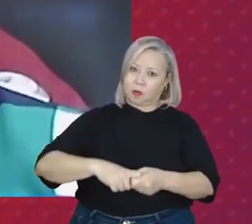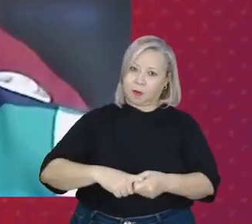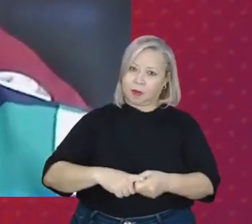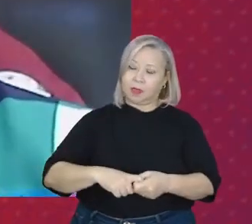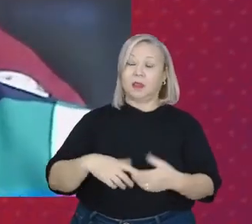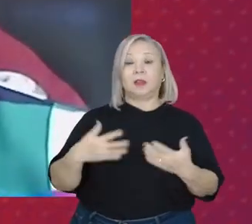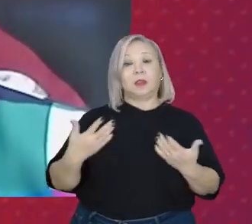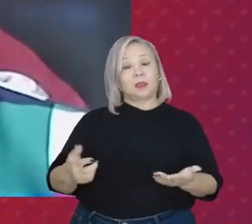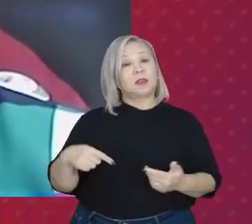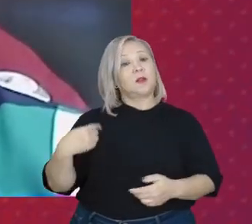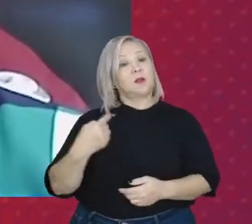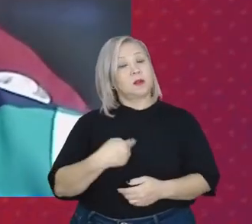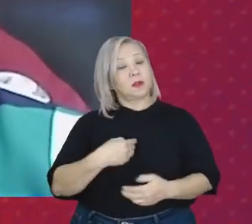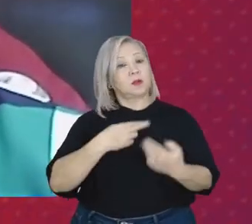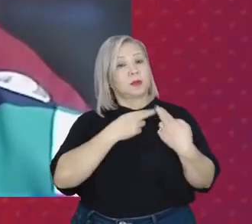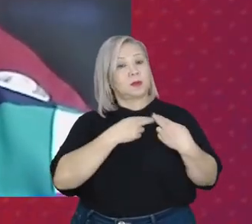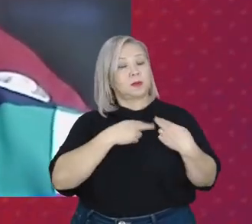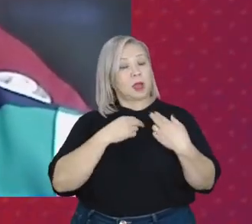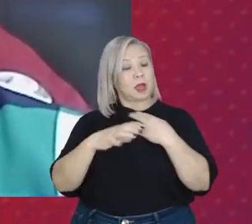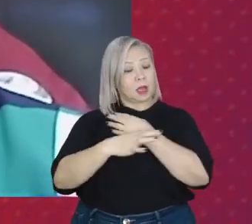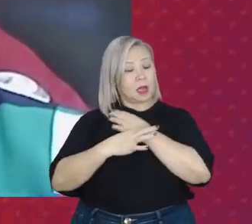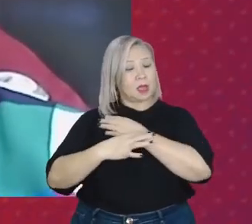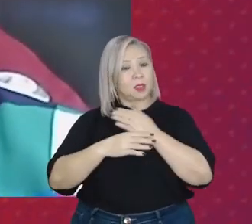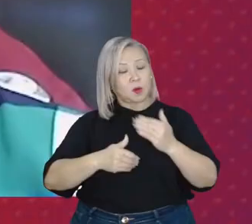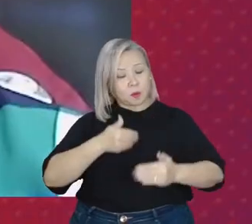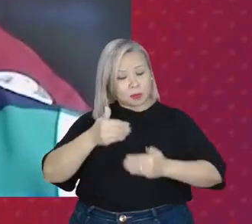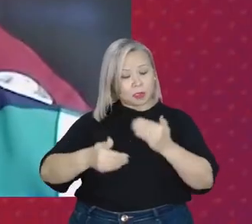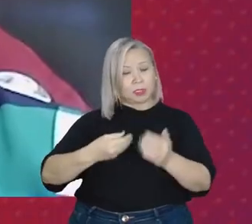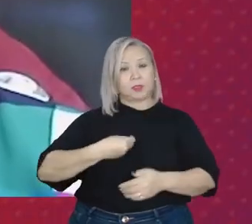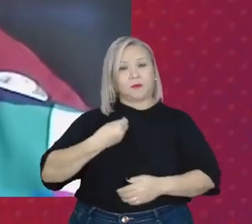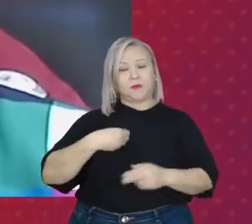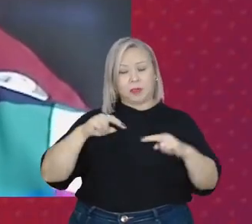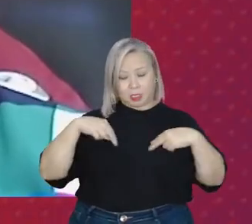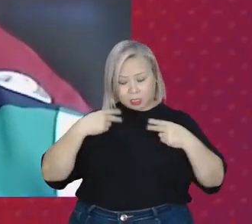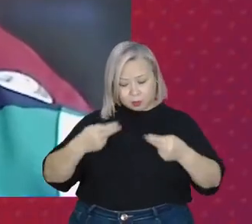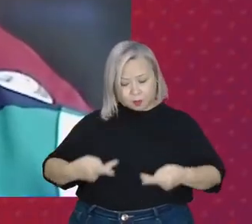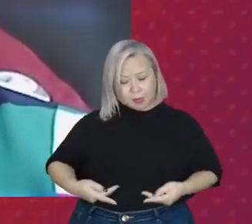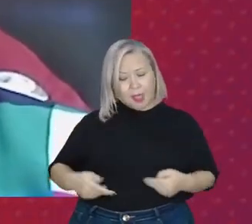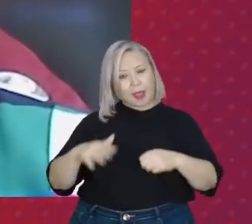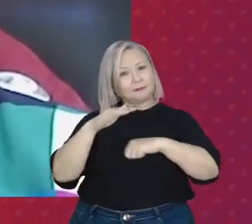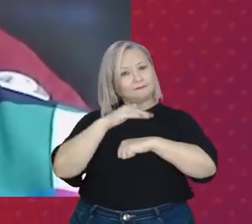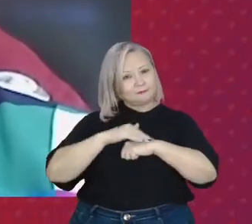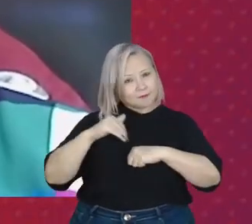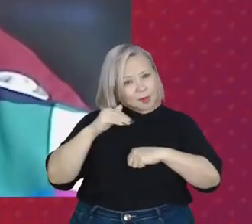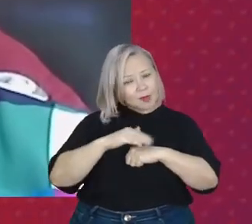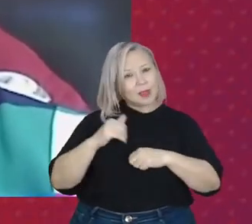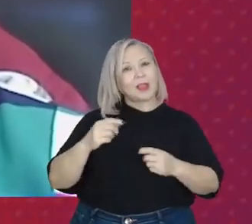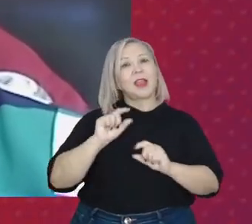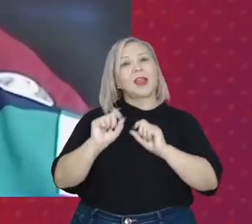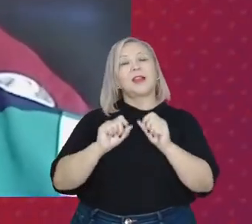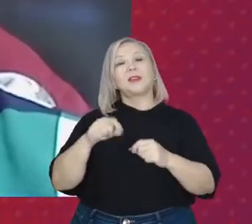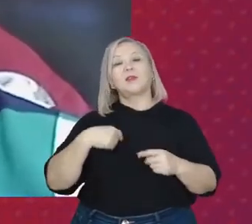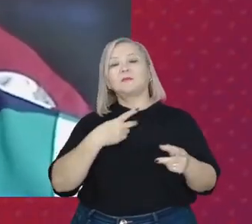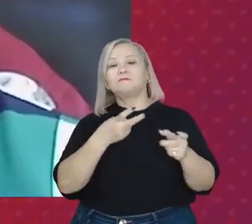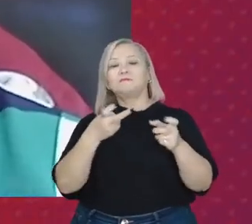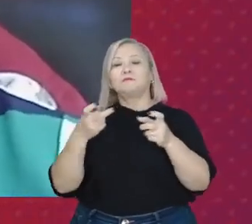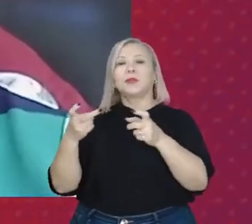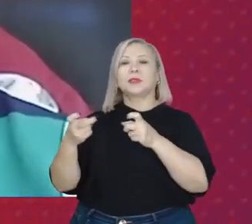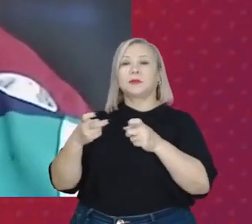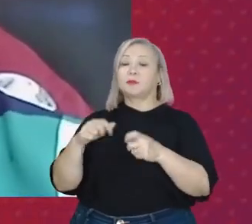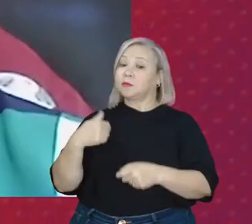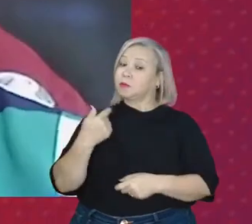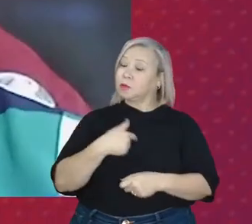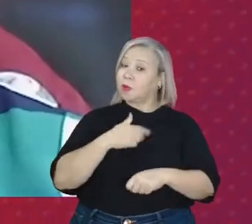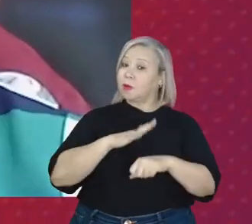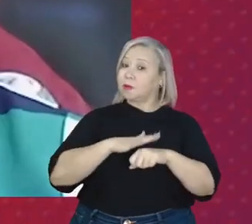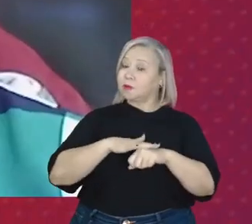mãos garantir o processo de vida, de humanidade, de solidariedade, de que nós enxergamos a gente